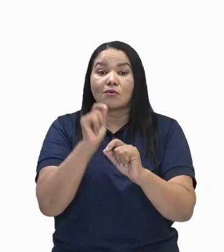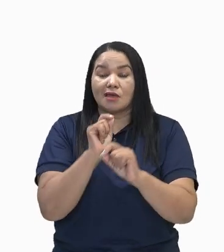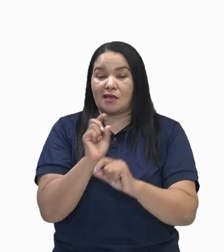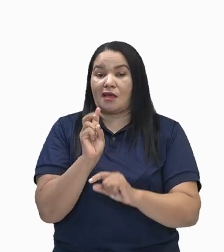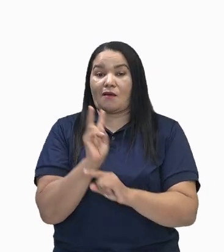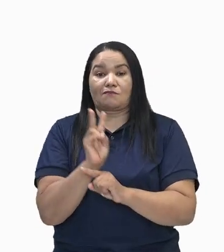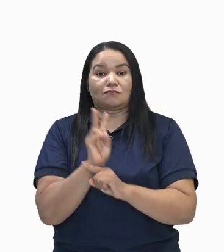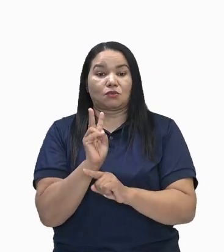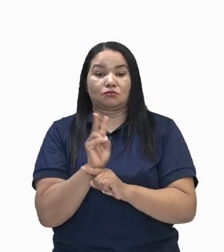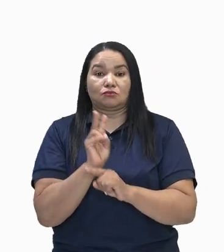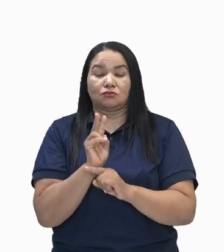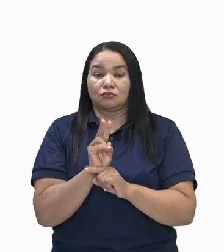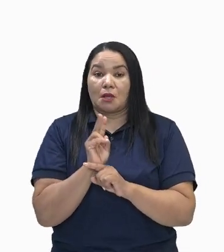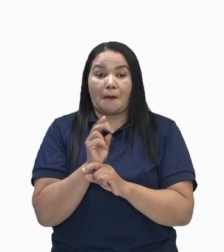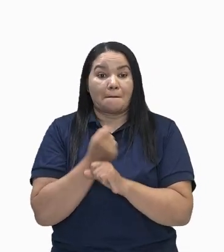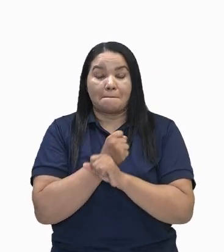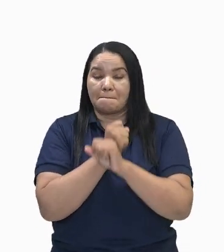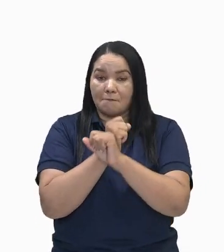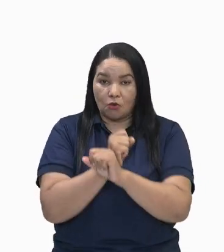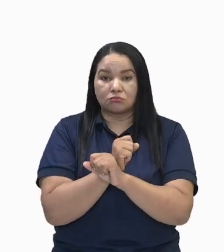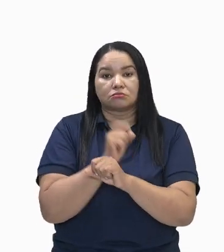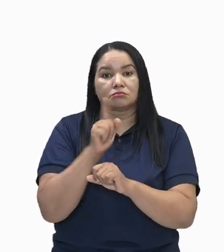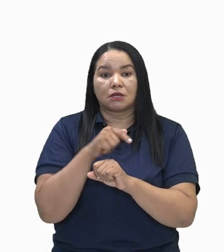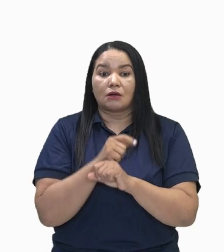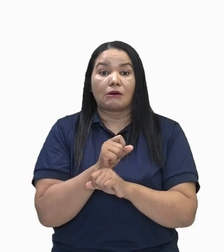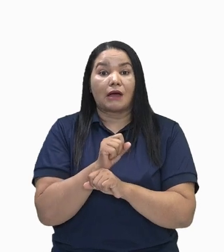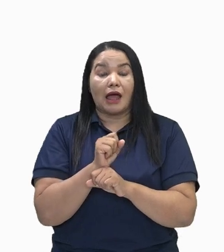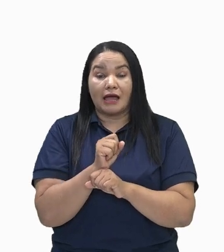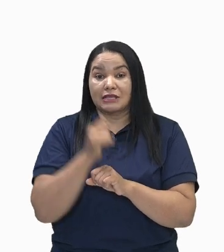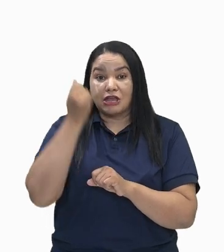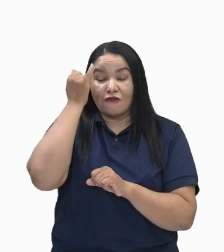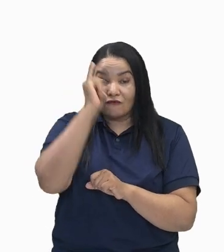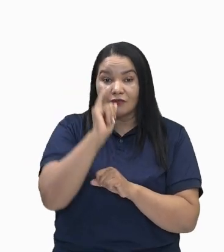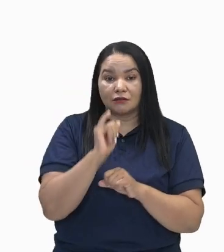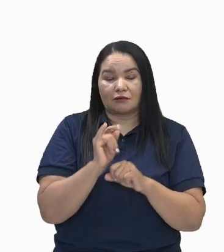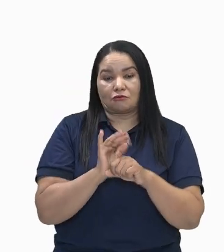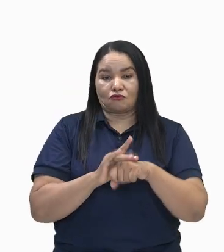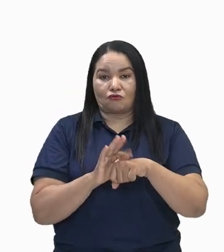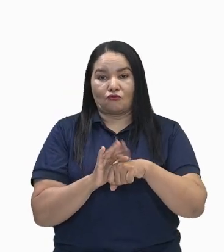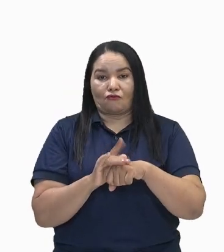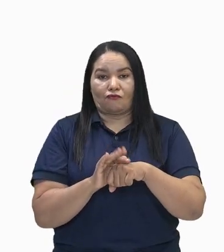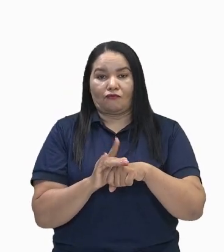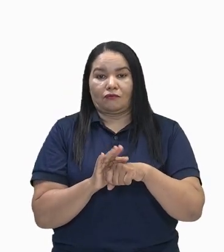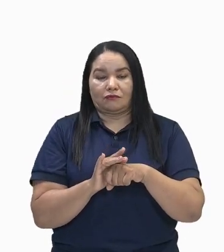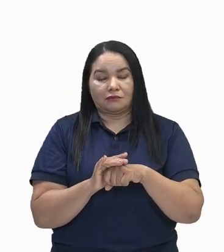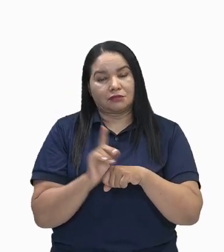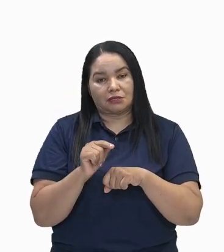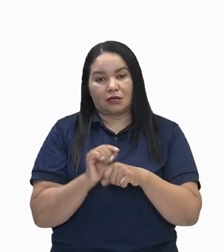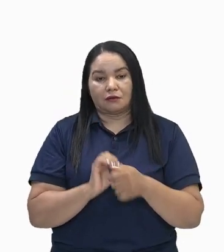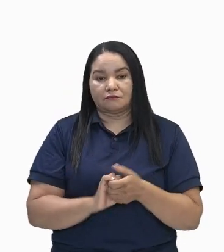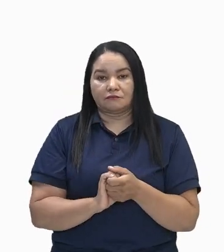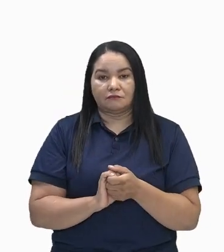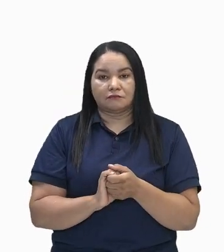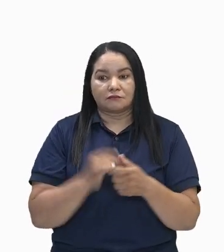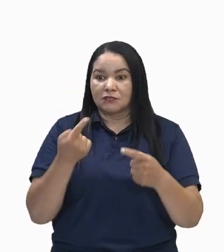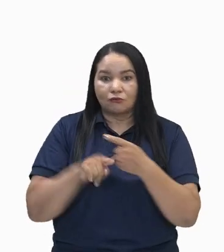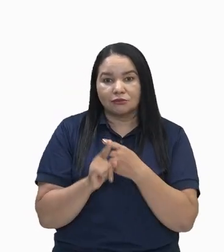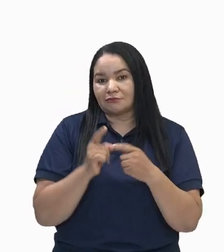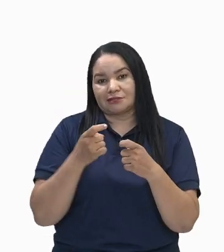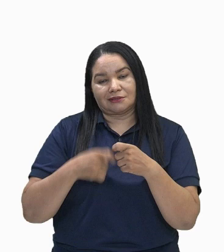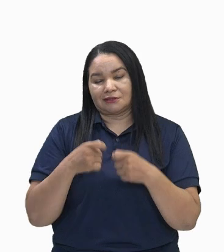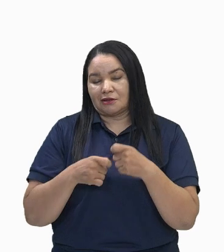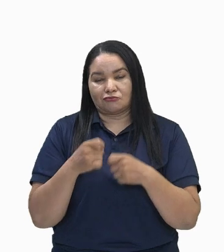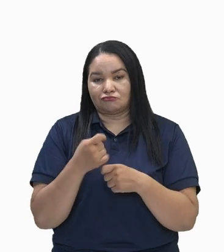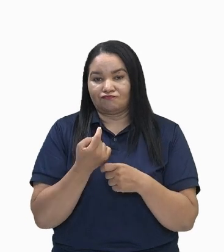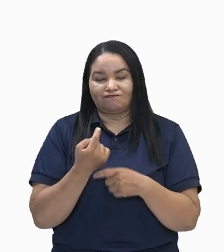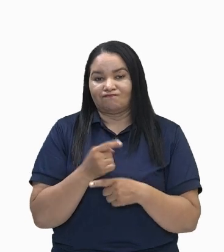não desenvolvimento do HPV. Não tem nada a ver. O fato